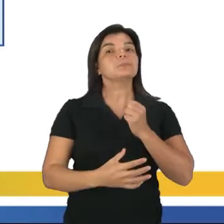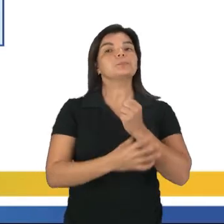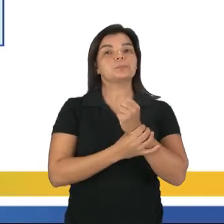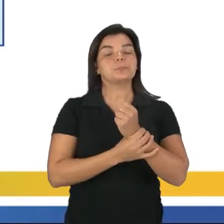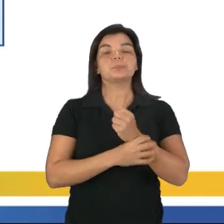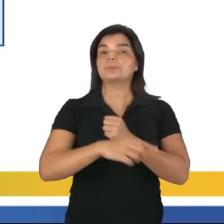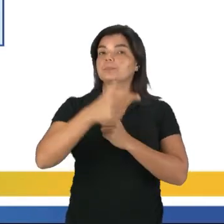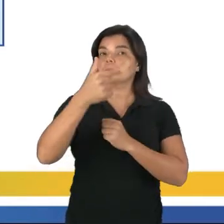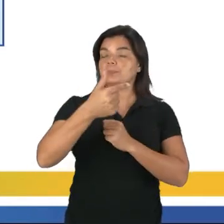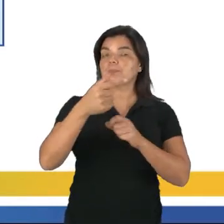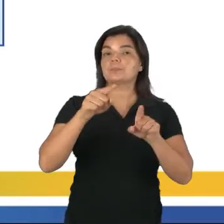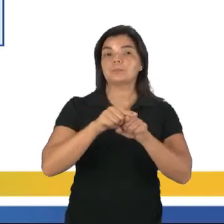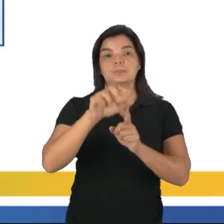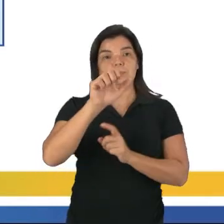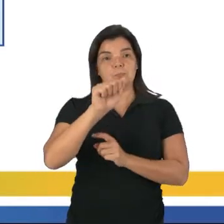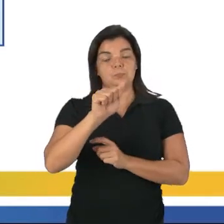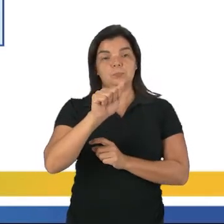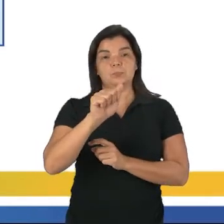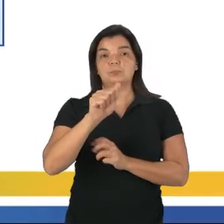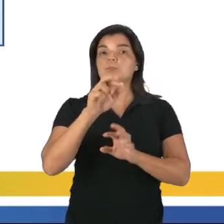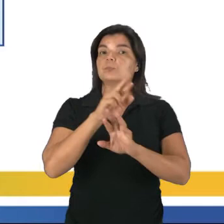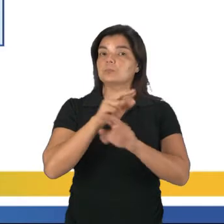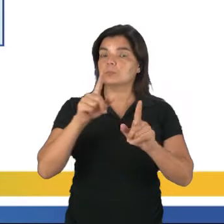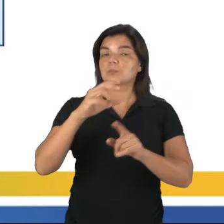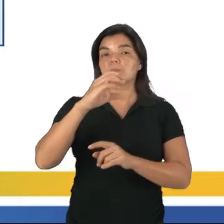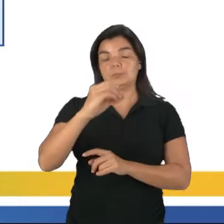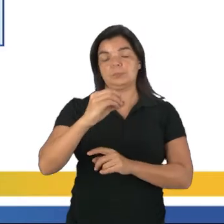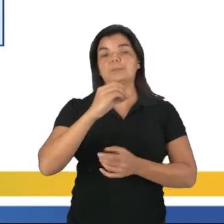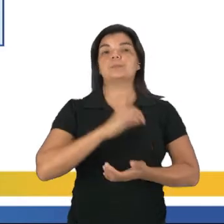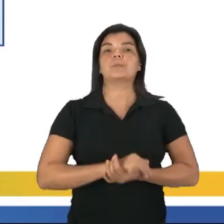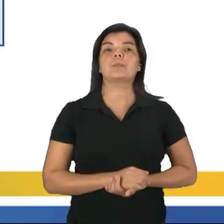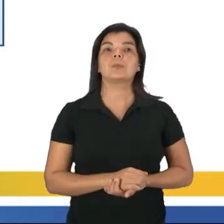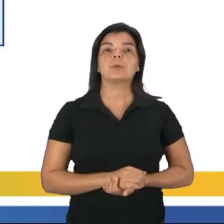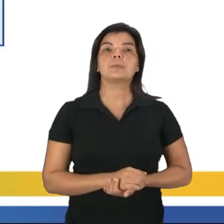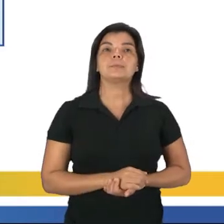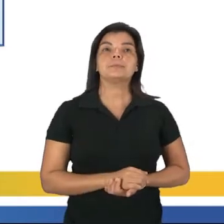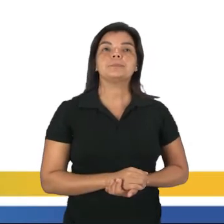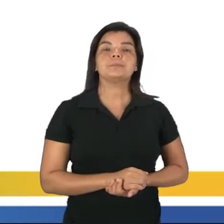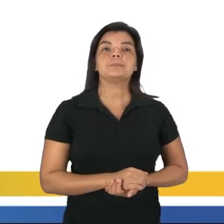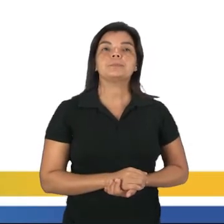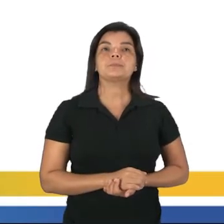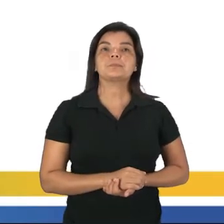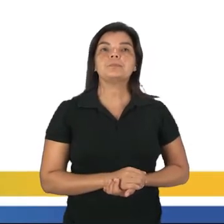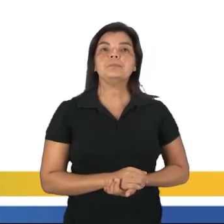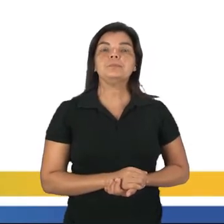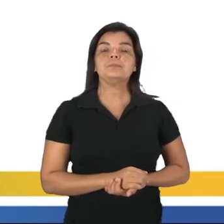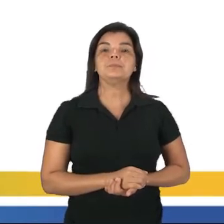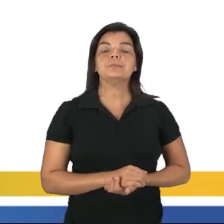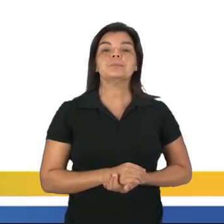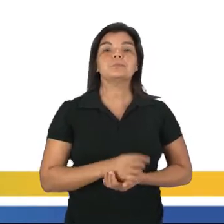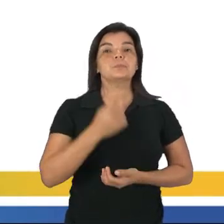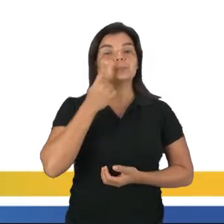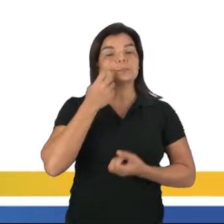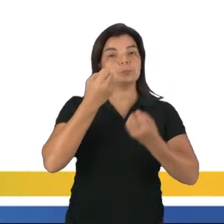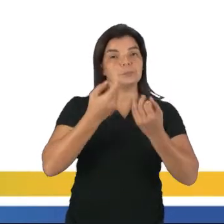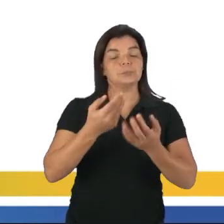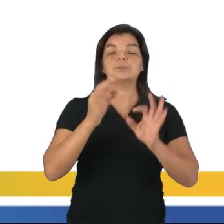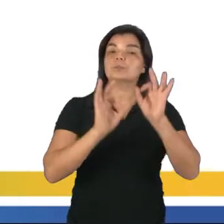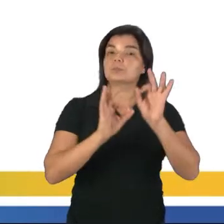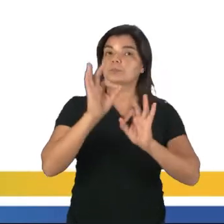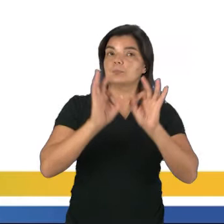ela é do segundo grau, o a ele não pode ser 0, não pode assumir esse valor, certo? Então, voltando aqui, a gente tem a